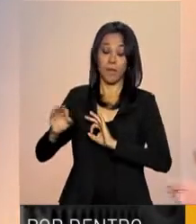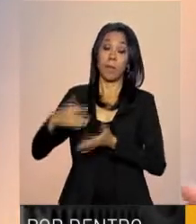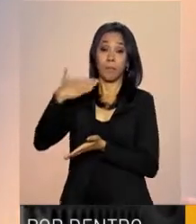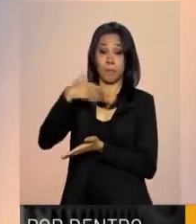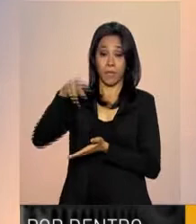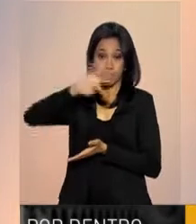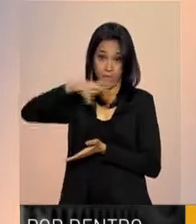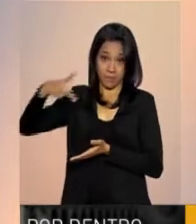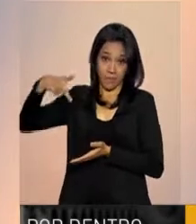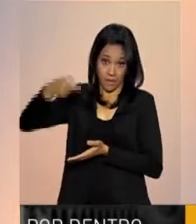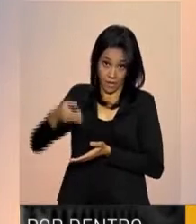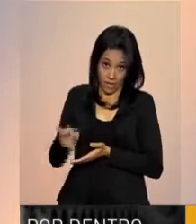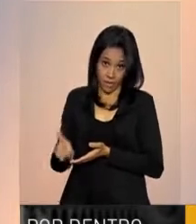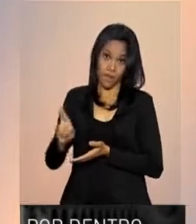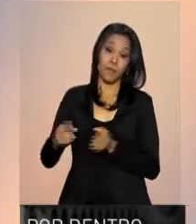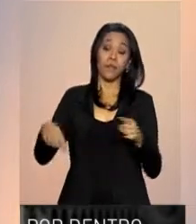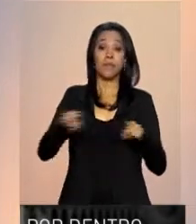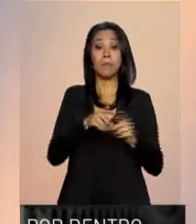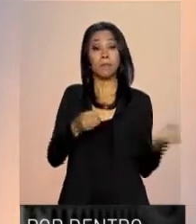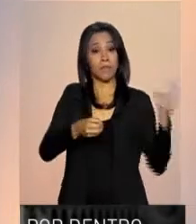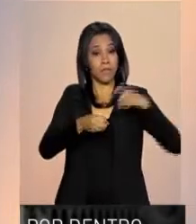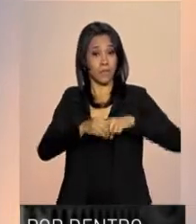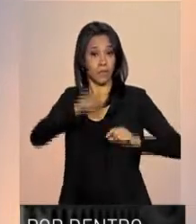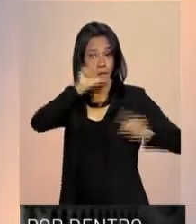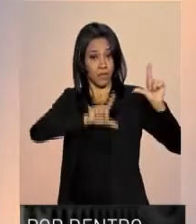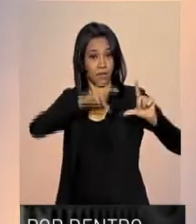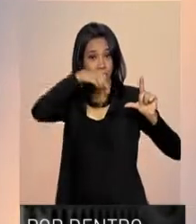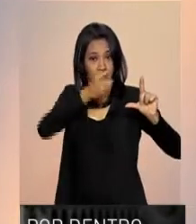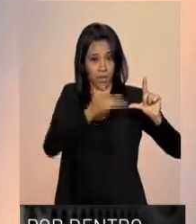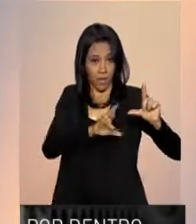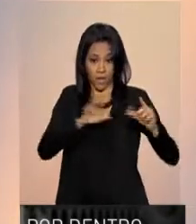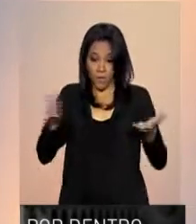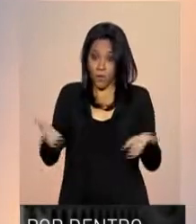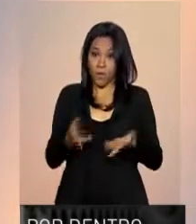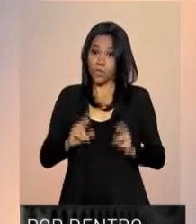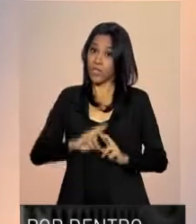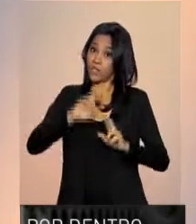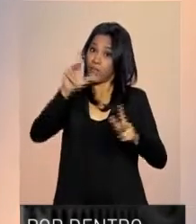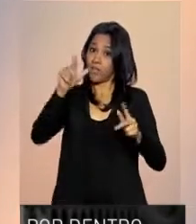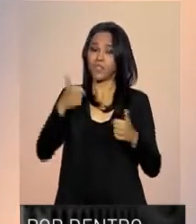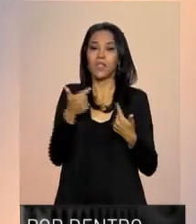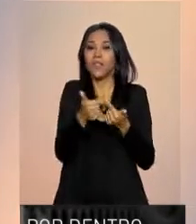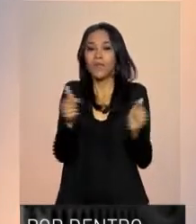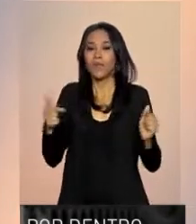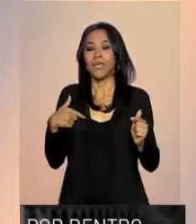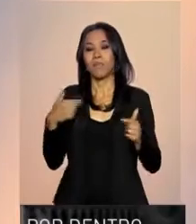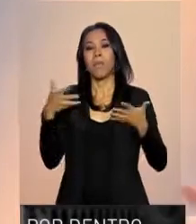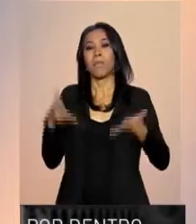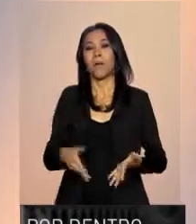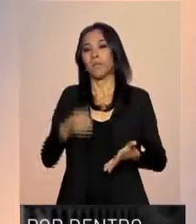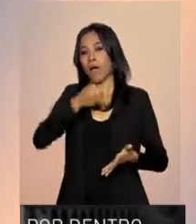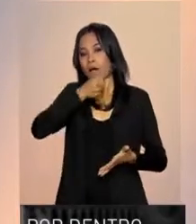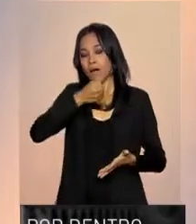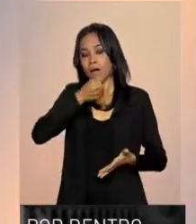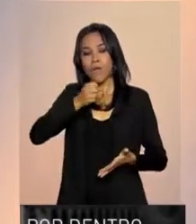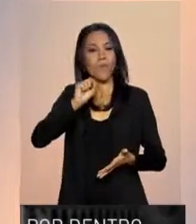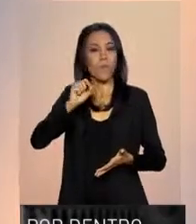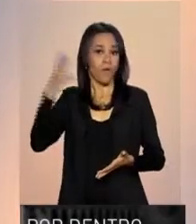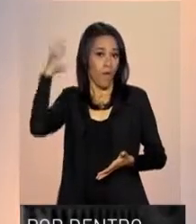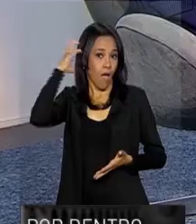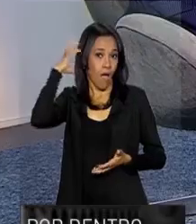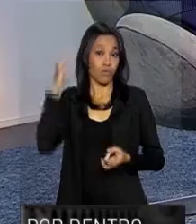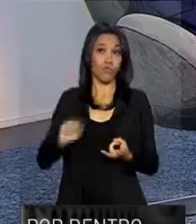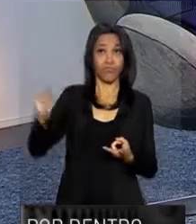com a nbr o programa de hoje é diferente das outras edições e não teremos a participação das emissoras de rádio e nem das redes